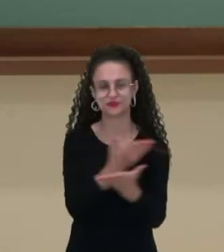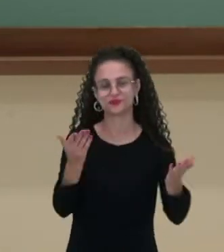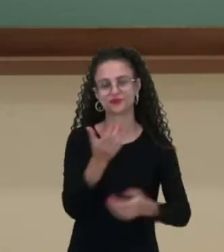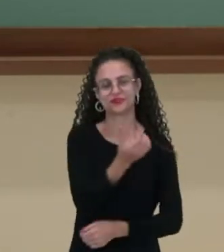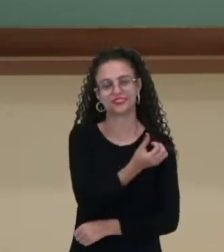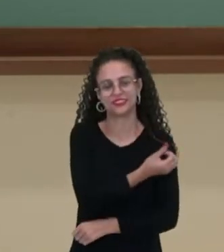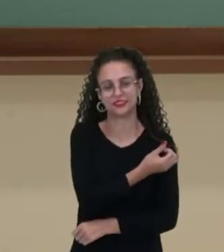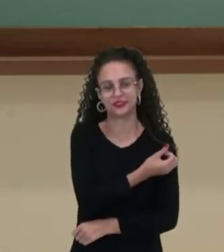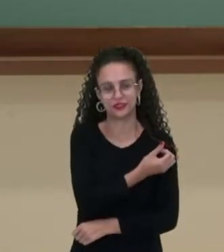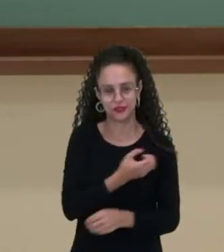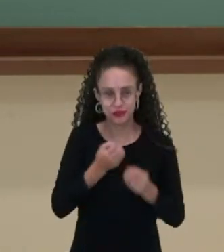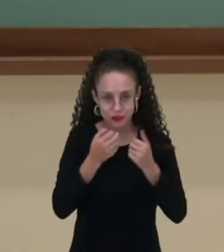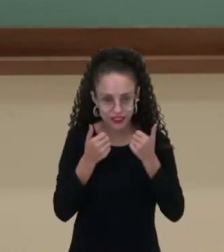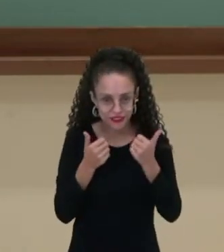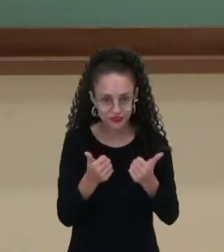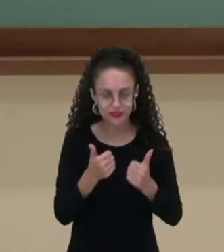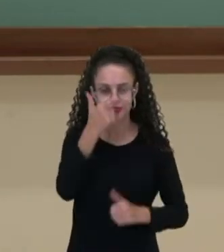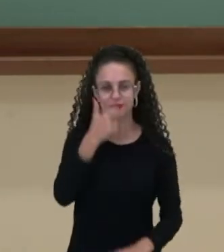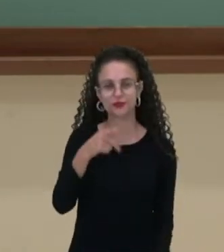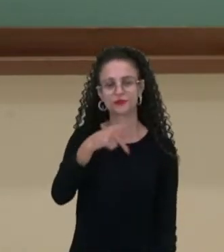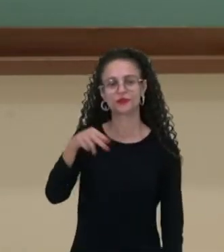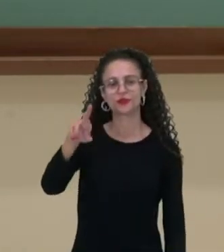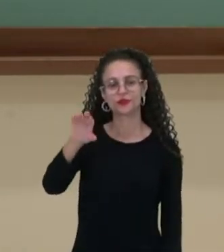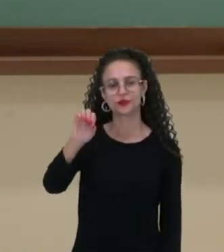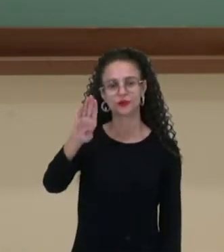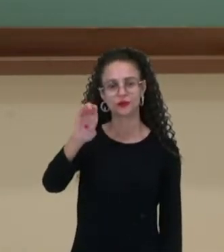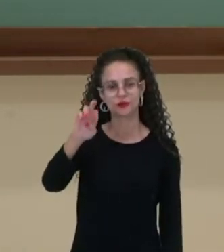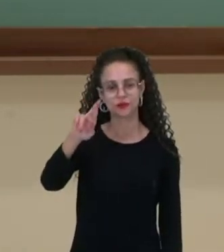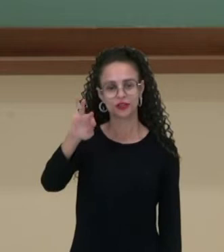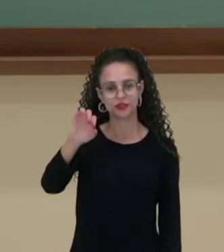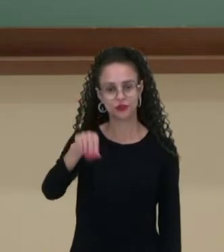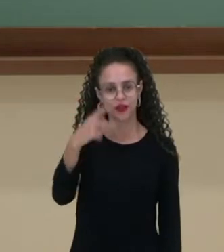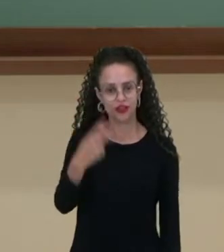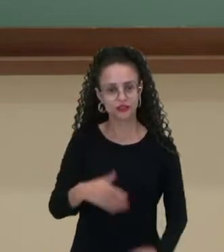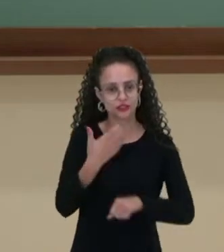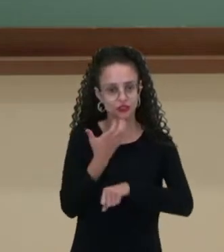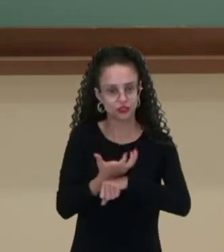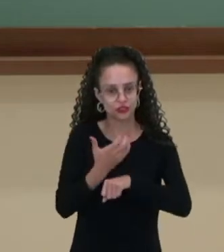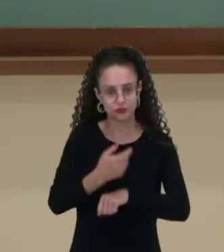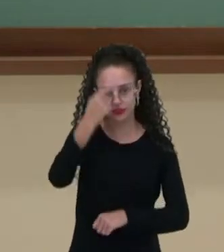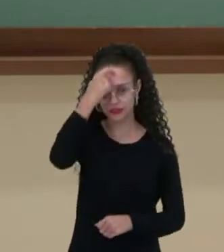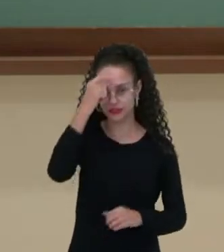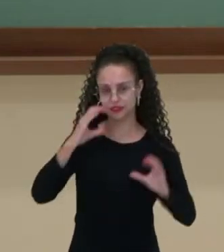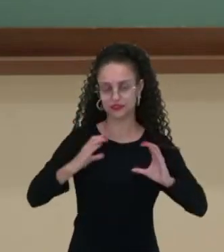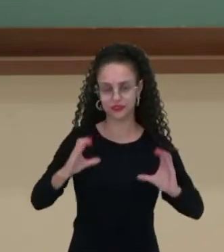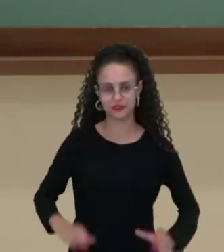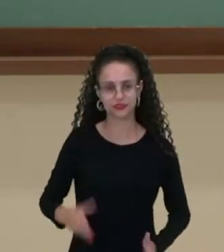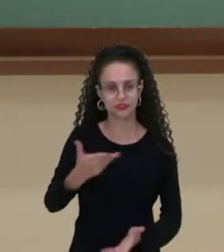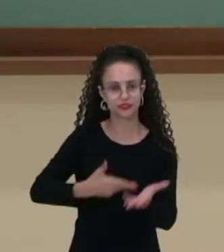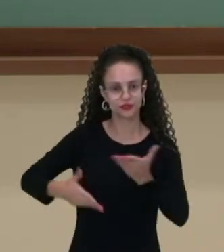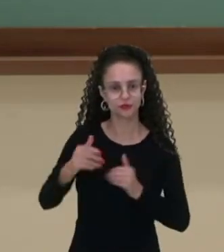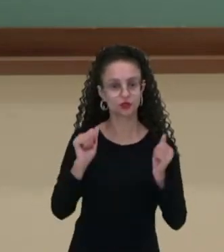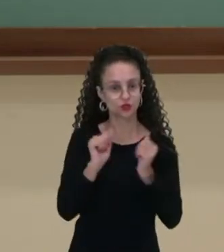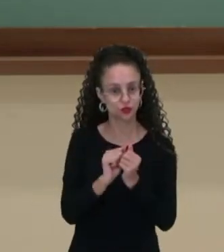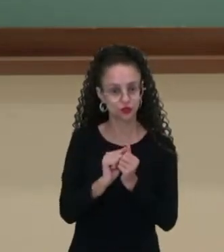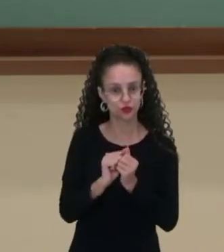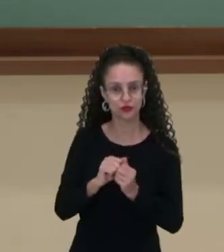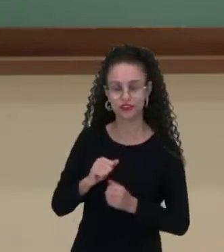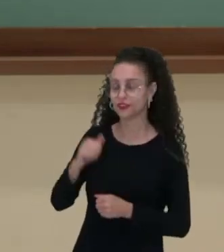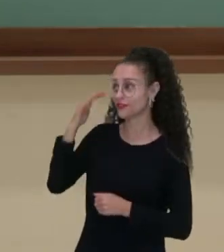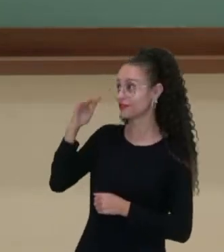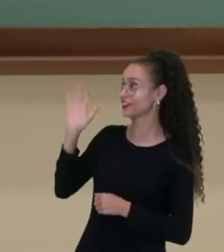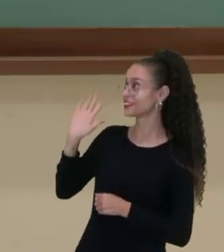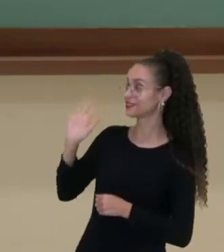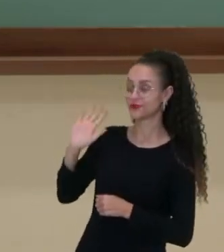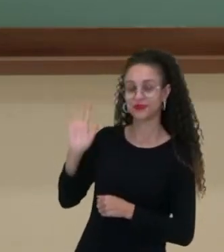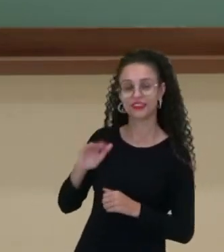Fala, galerinha do sexto ano, tudo bem? Sou o professor Roberto Falcione. Esta disciplina Cidadania e Civismo, junto conosco, a professora